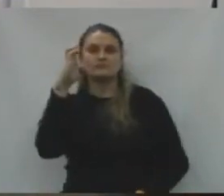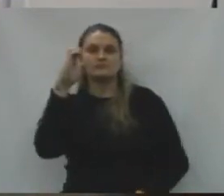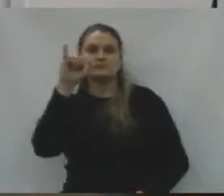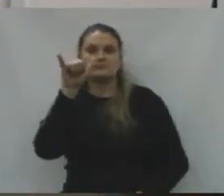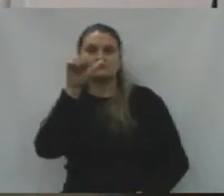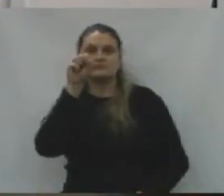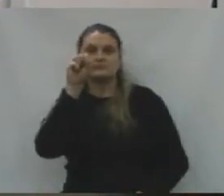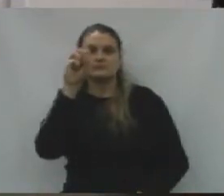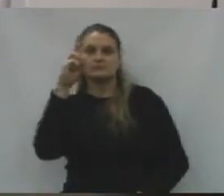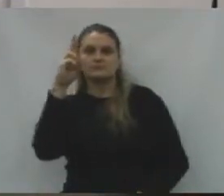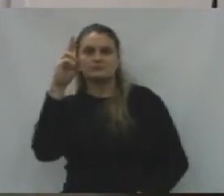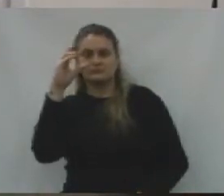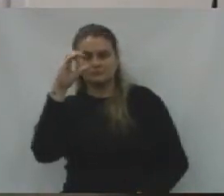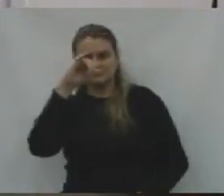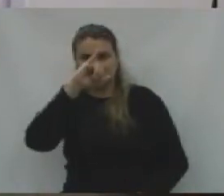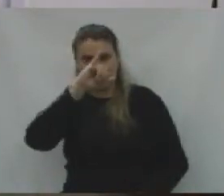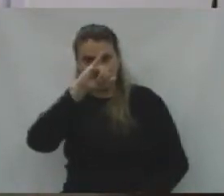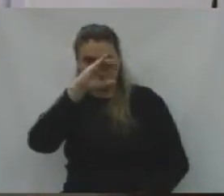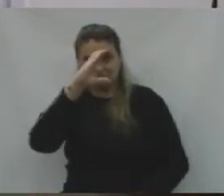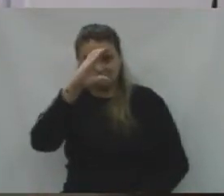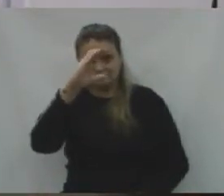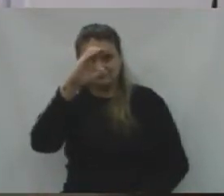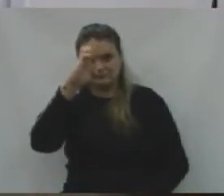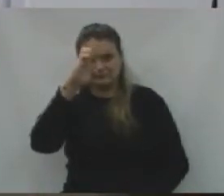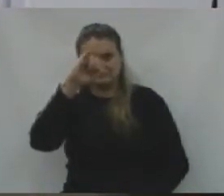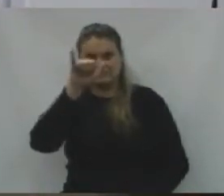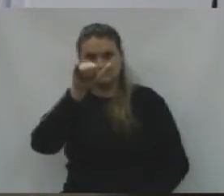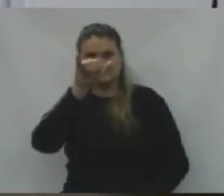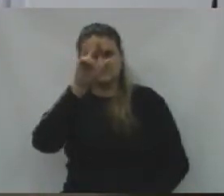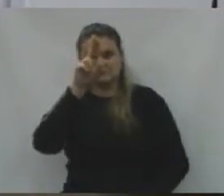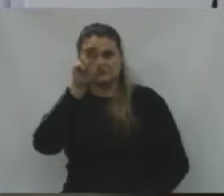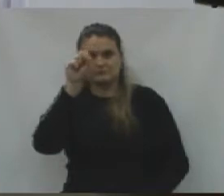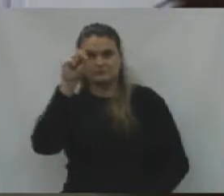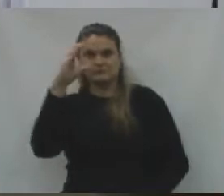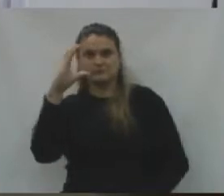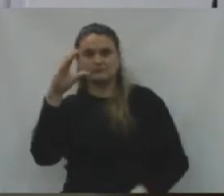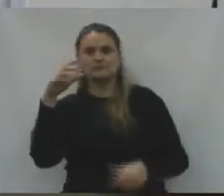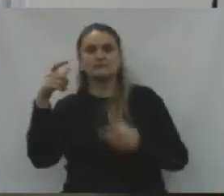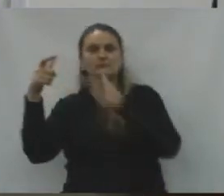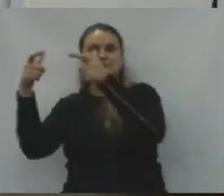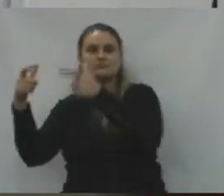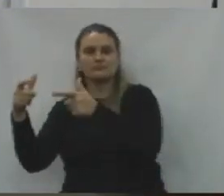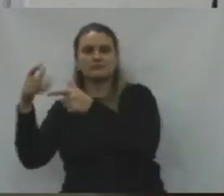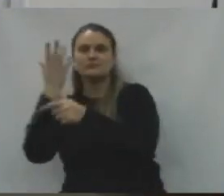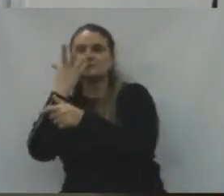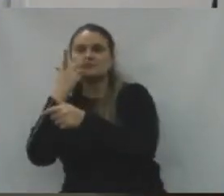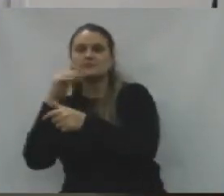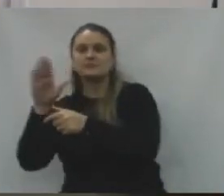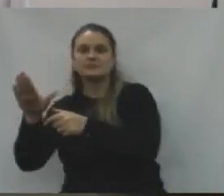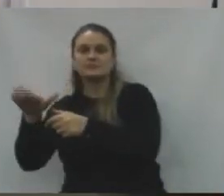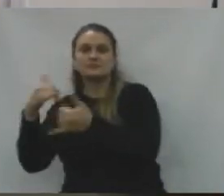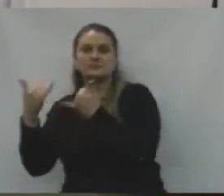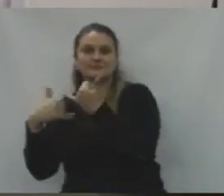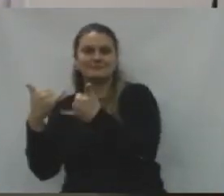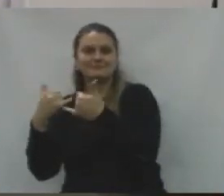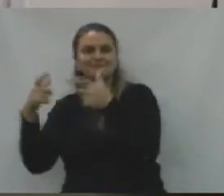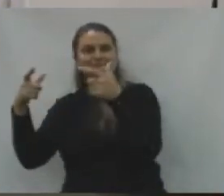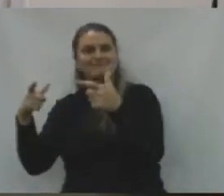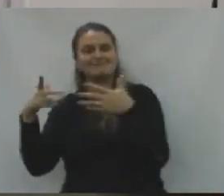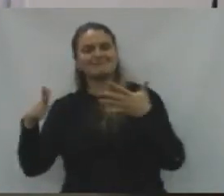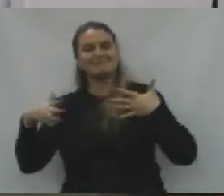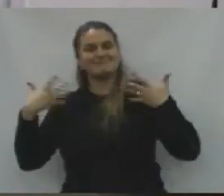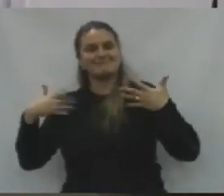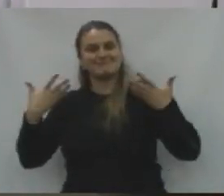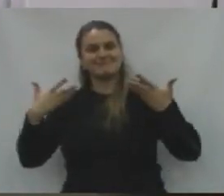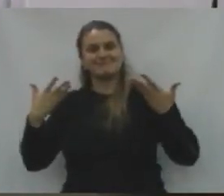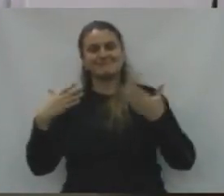Sejusc, atendendo essas crianças para que, enquanto elas aguardam ou convivem, conversam, possam ficar num ambiente mais